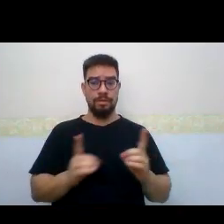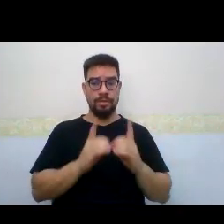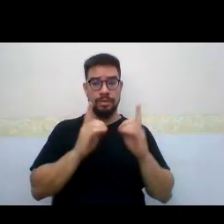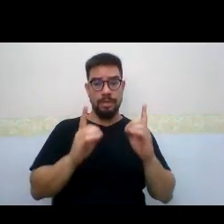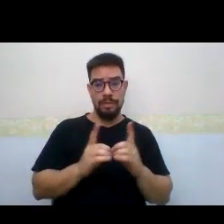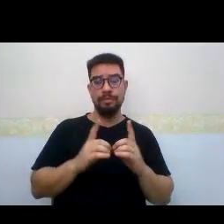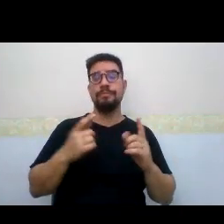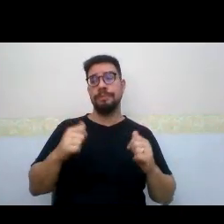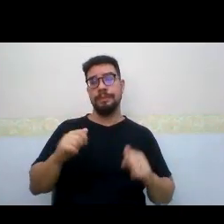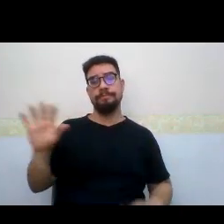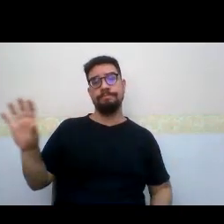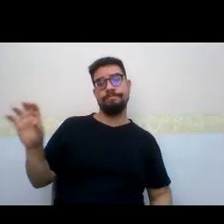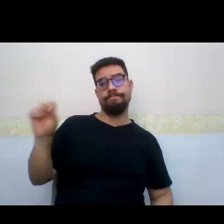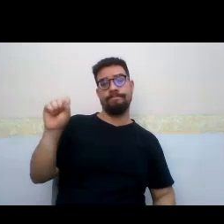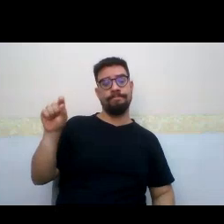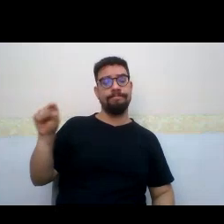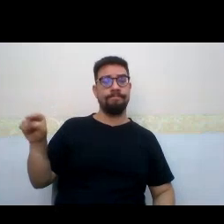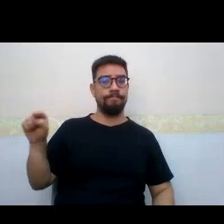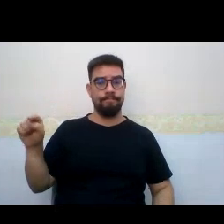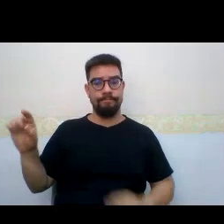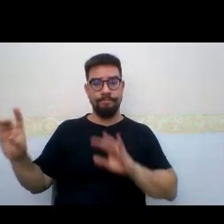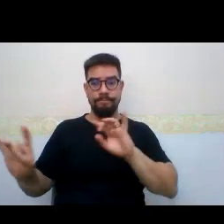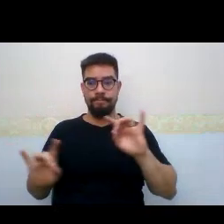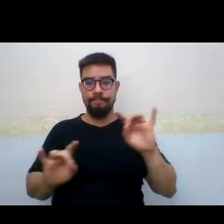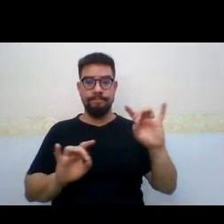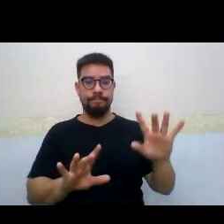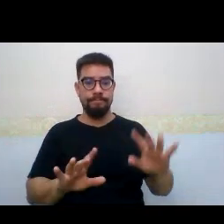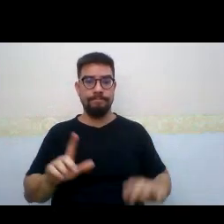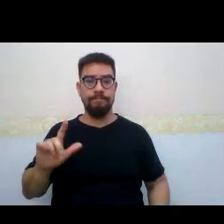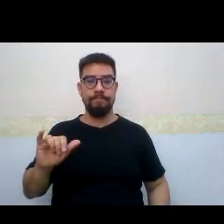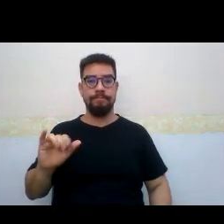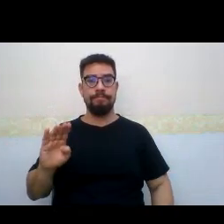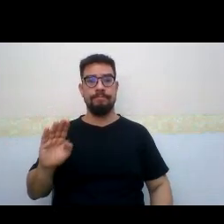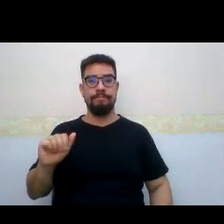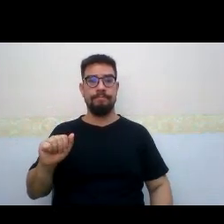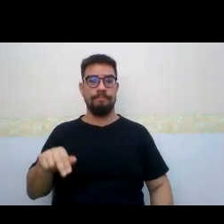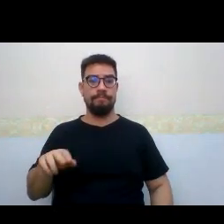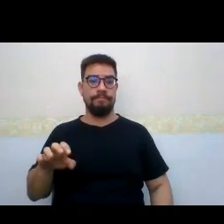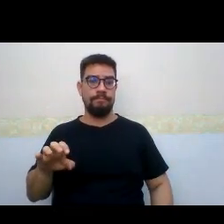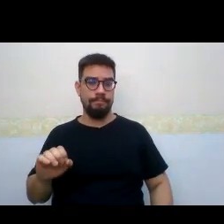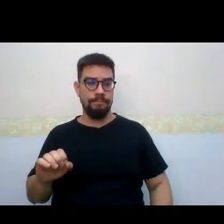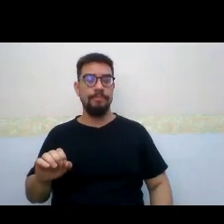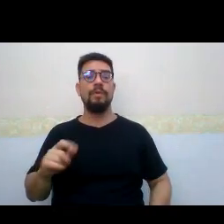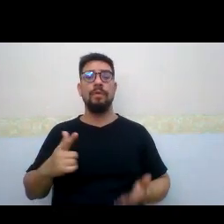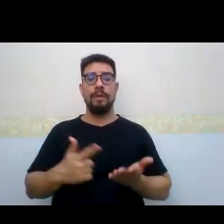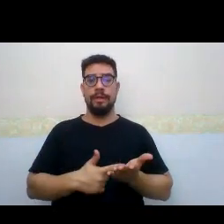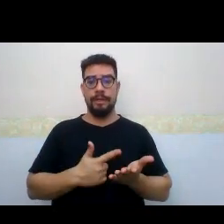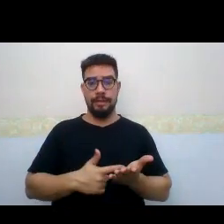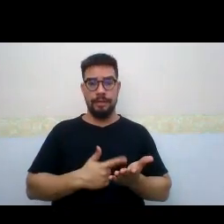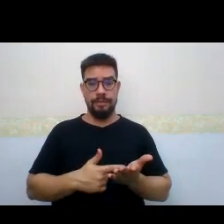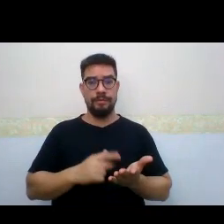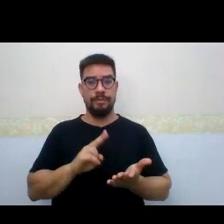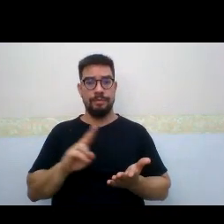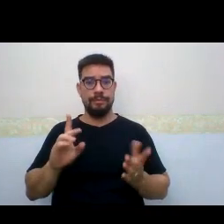ao menos uma obra dele, que por acaso se chama Didática, é um livro, né,